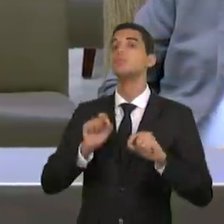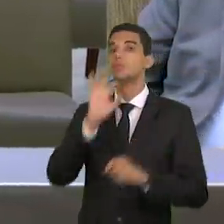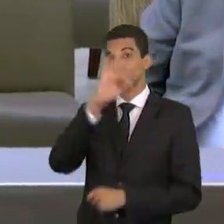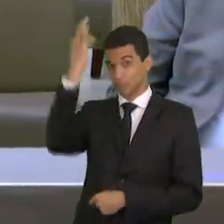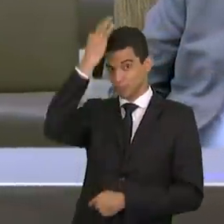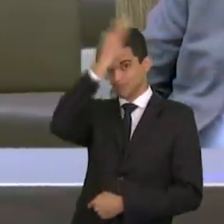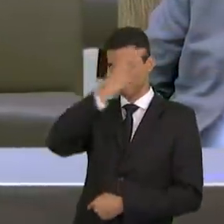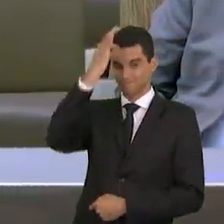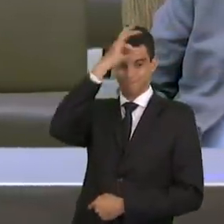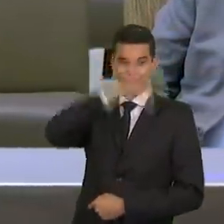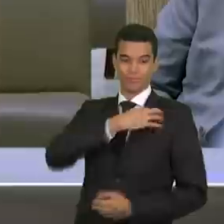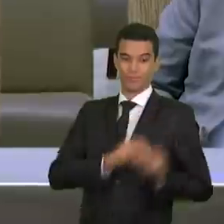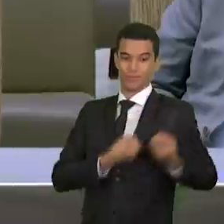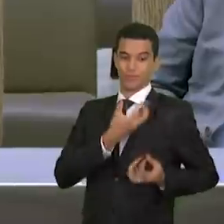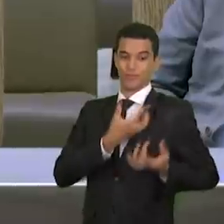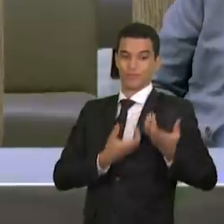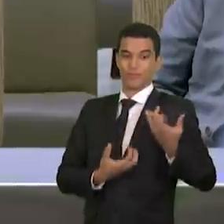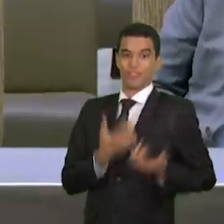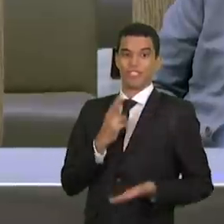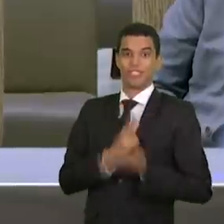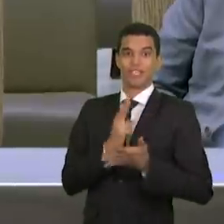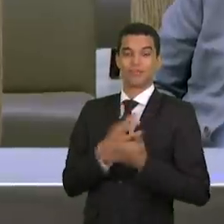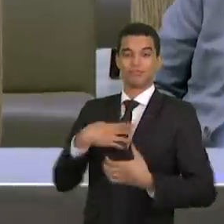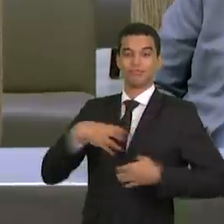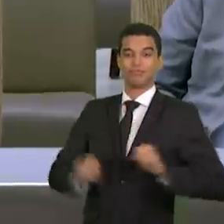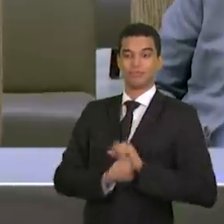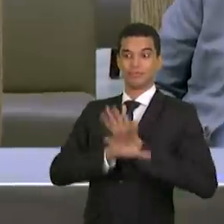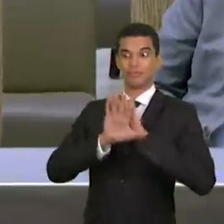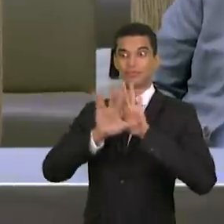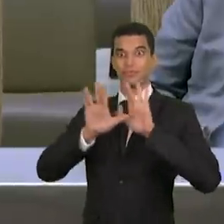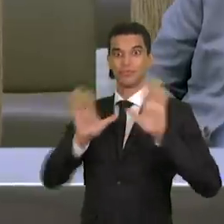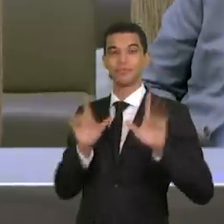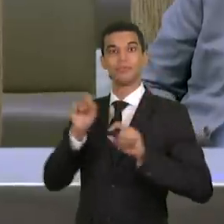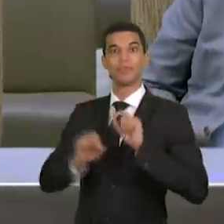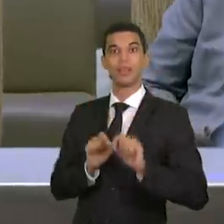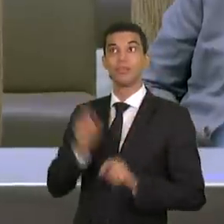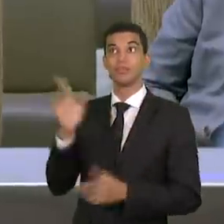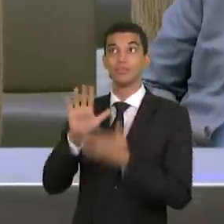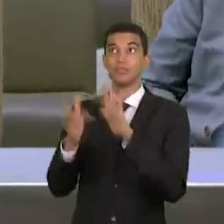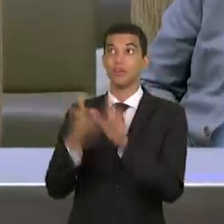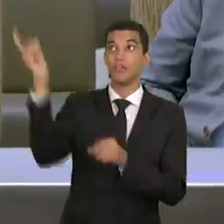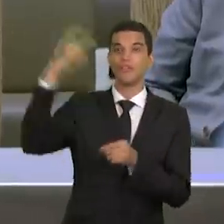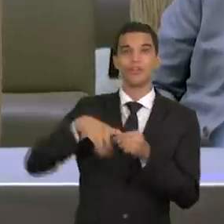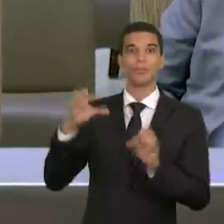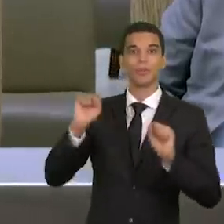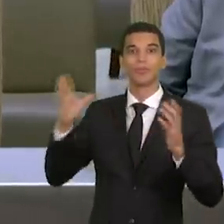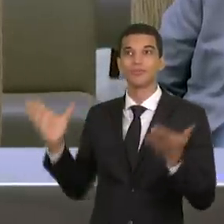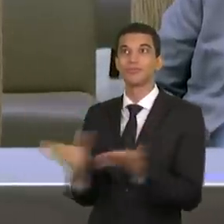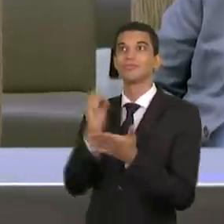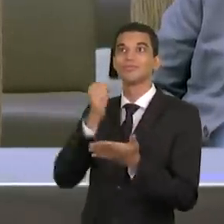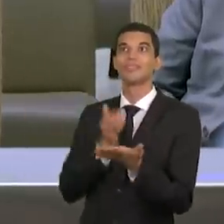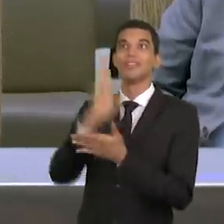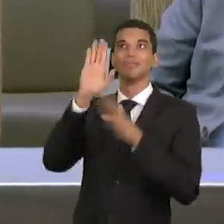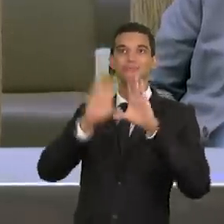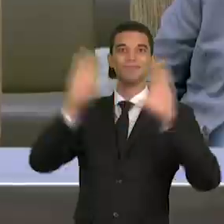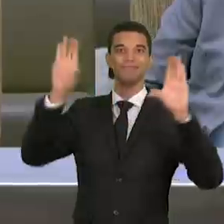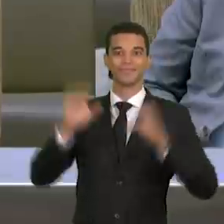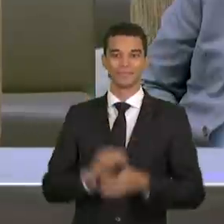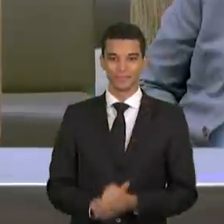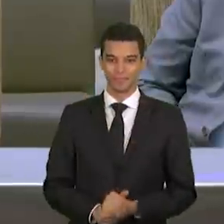arrebatamento. E quando a gente fala em azeite em potencial, nós estamos pensando em